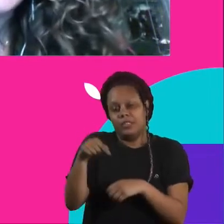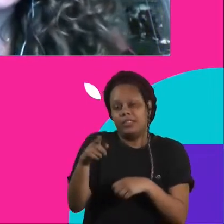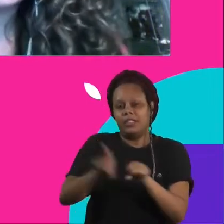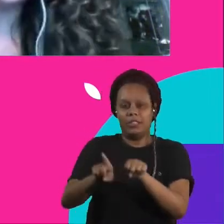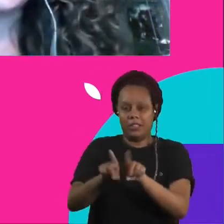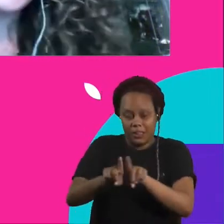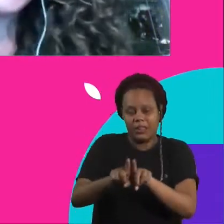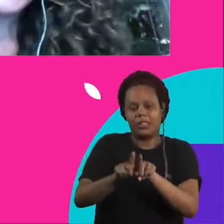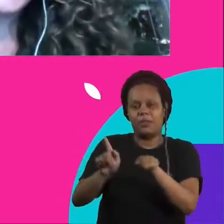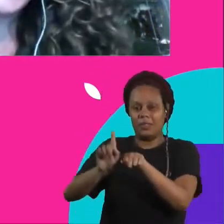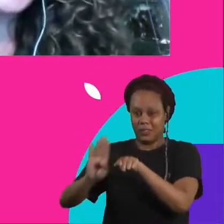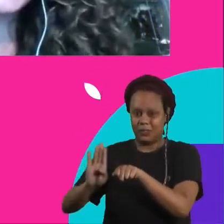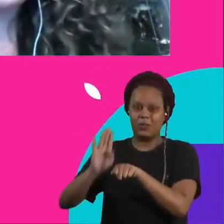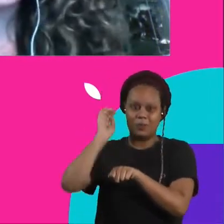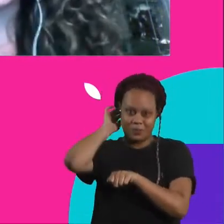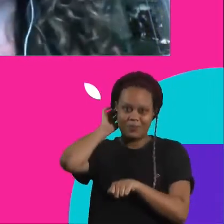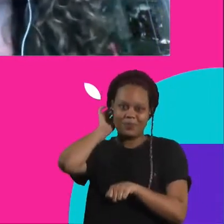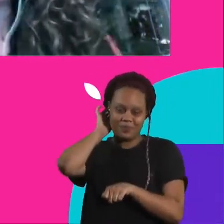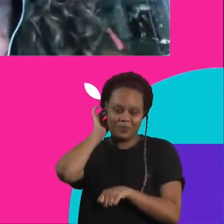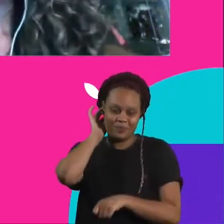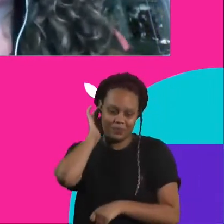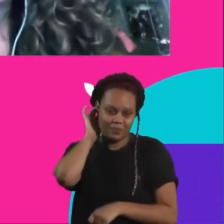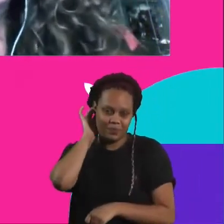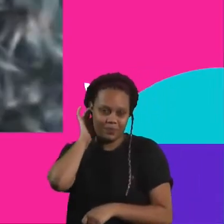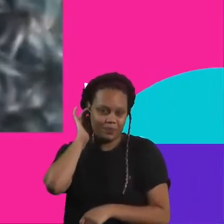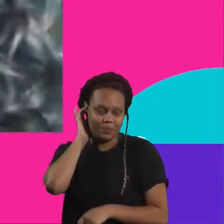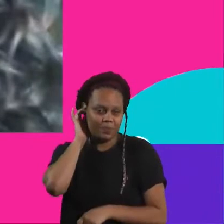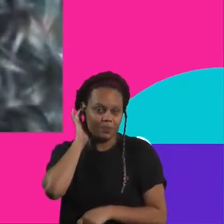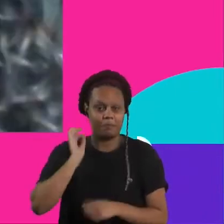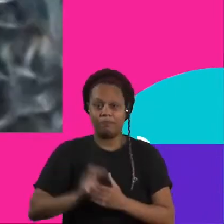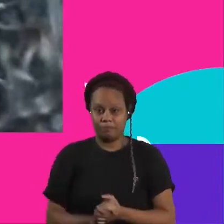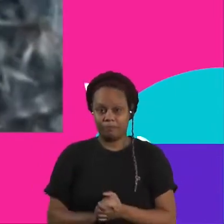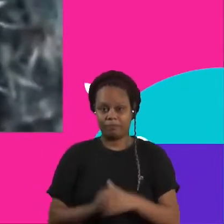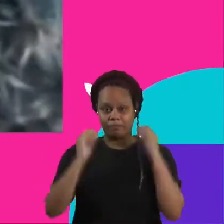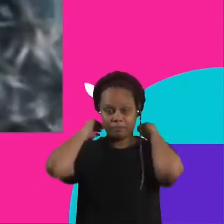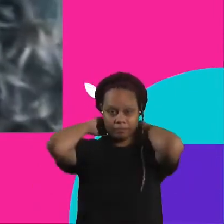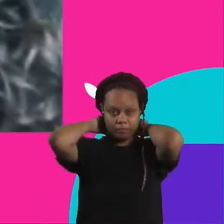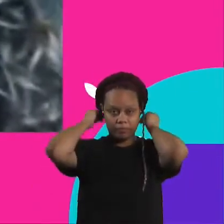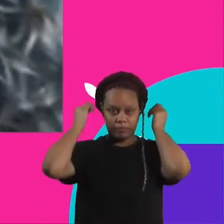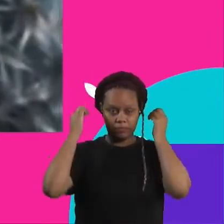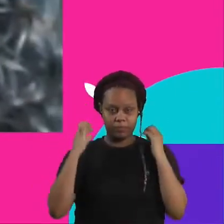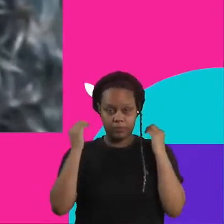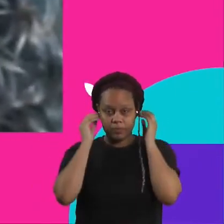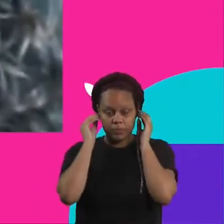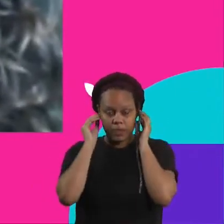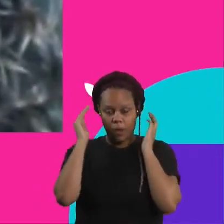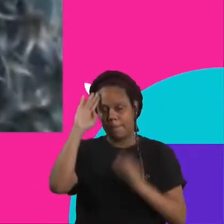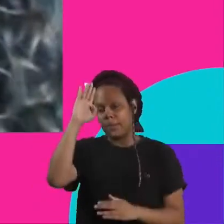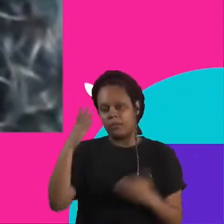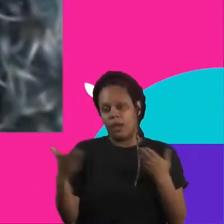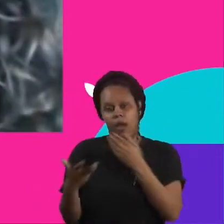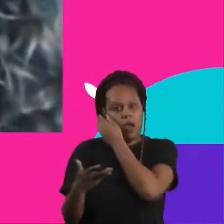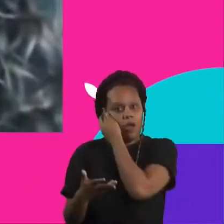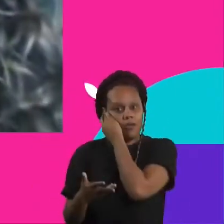faz parte do coração, tem aquele cantinho especial. E então, mais ainda hoje, que a gente vou